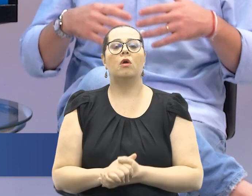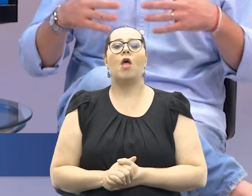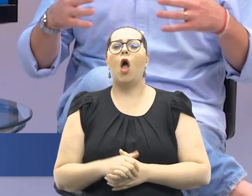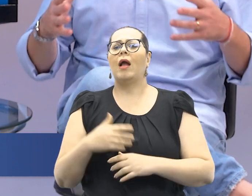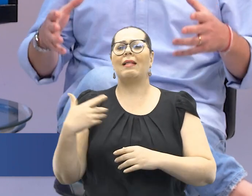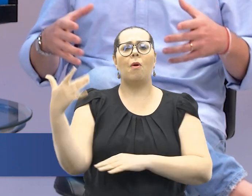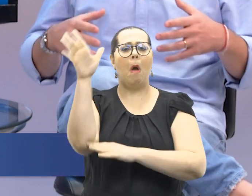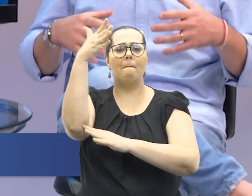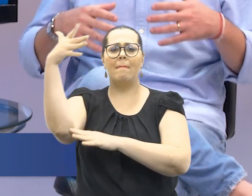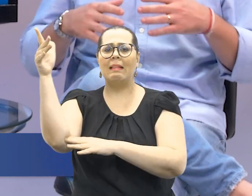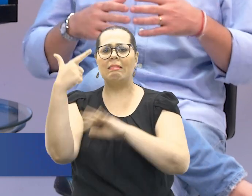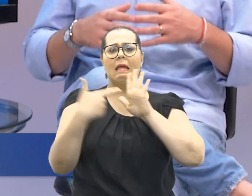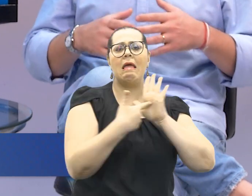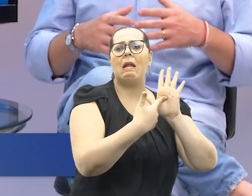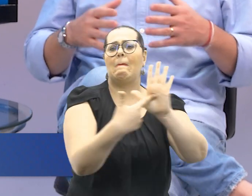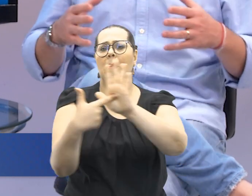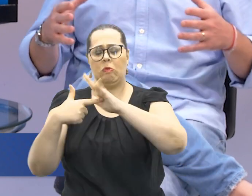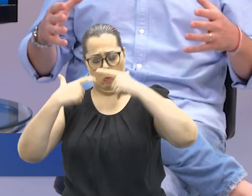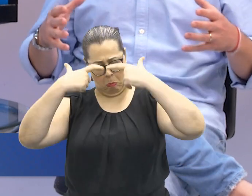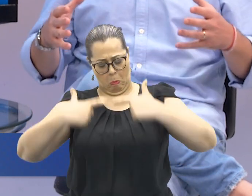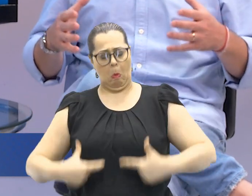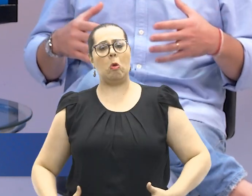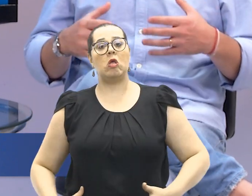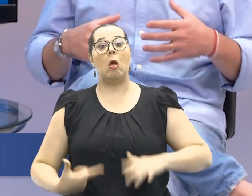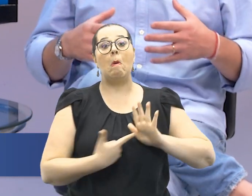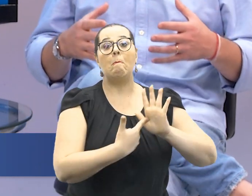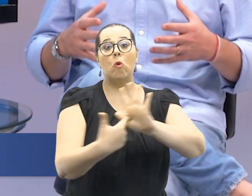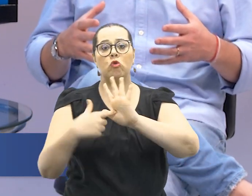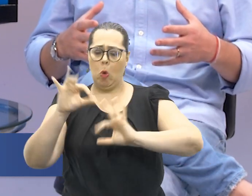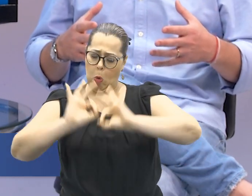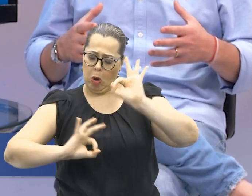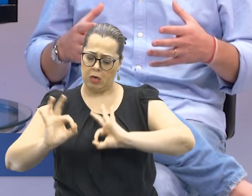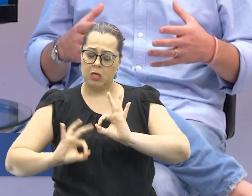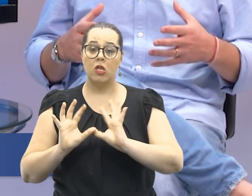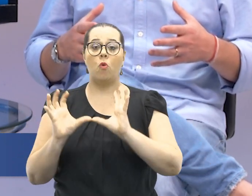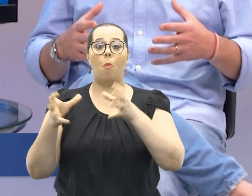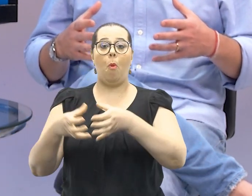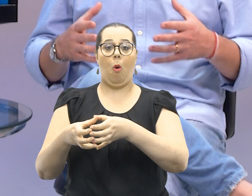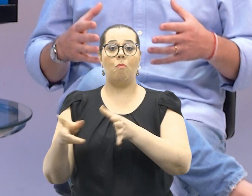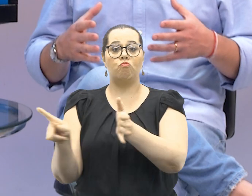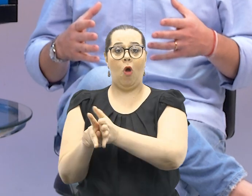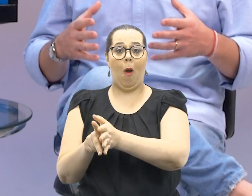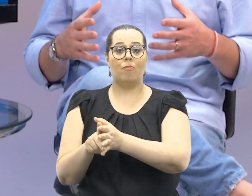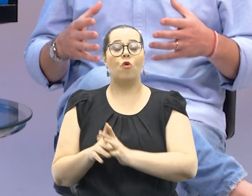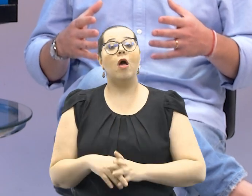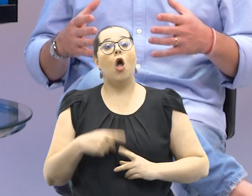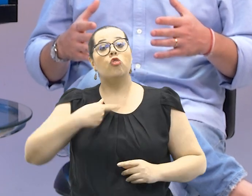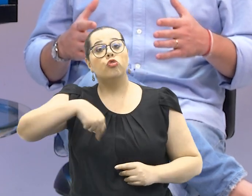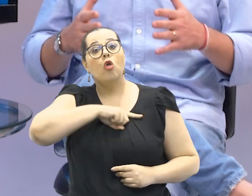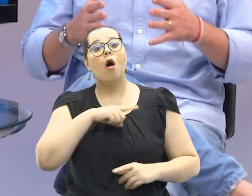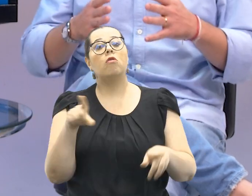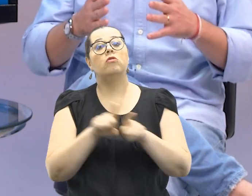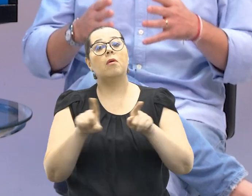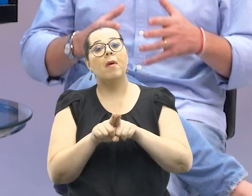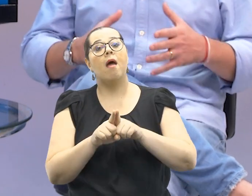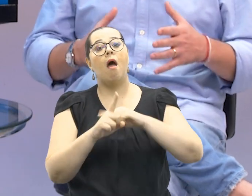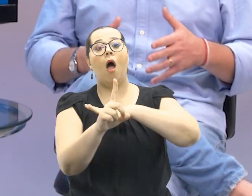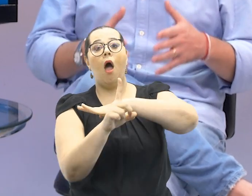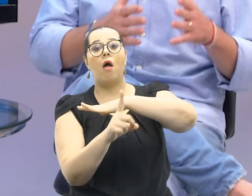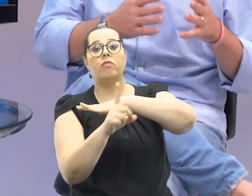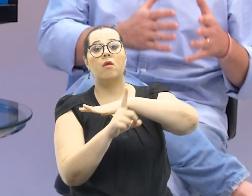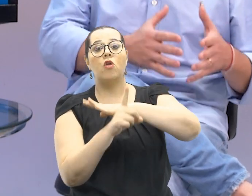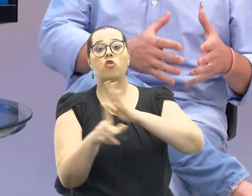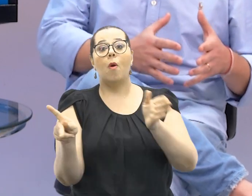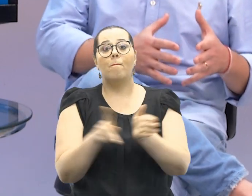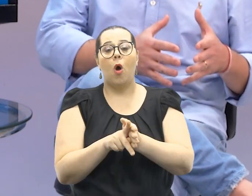levou com as suas bandeiras, todo mundo uniformizado. Então, mostrou também a organização desse setor. Como também a gente atende setores específicos